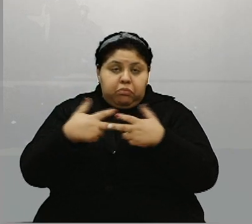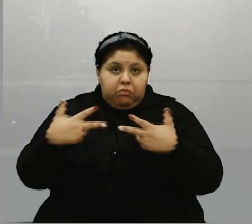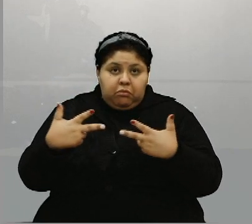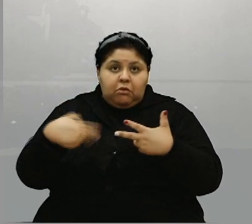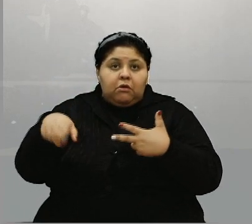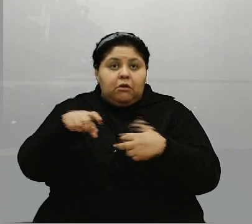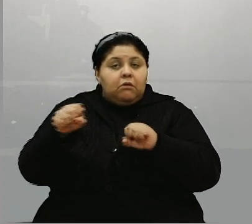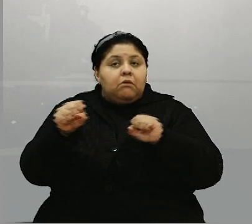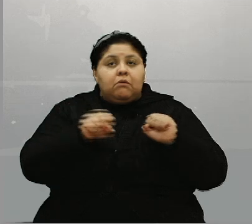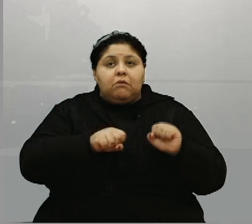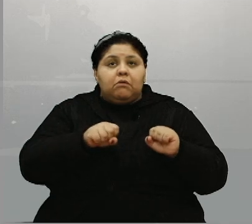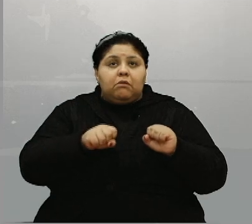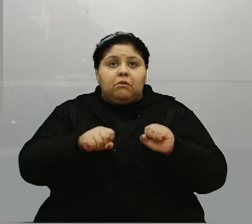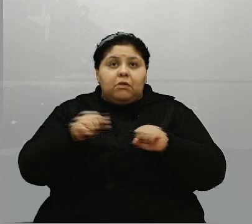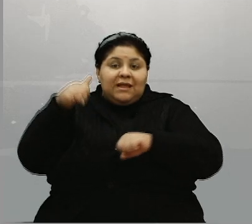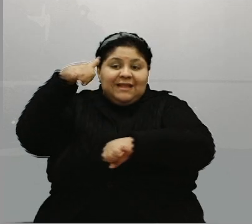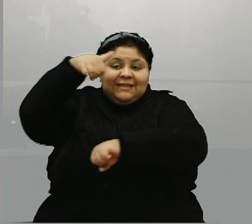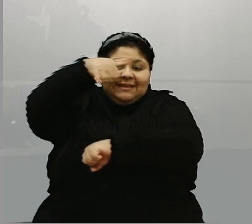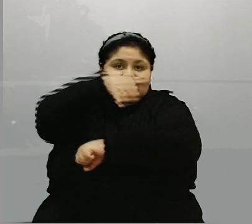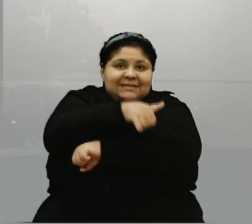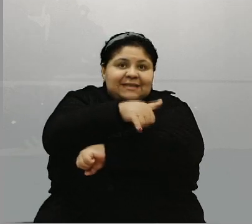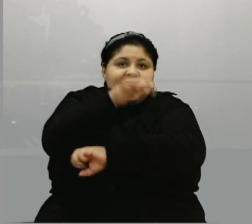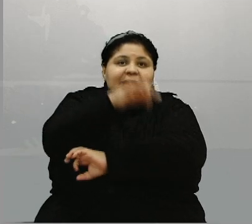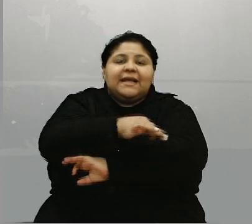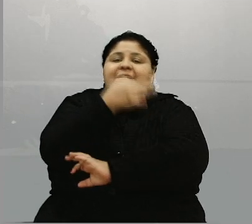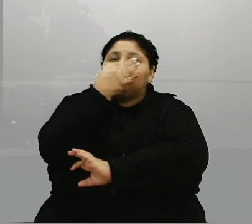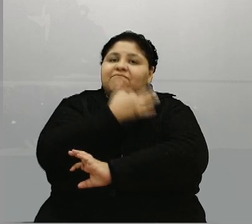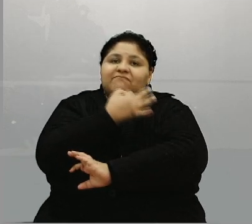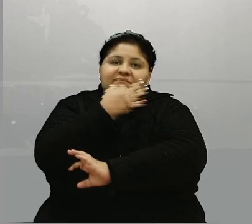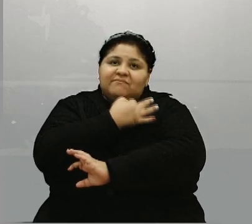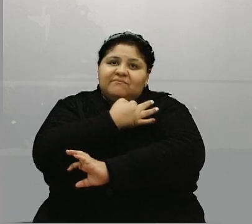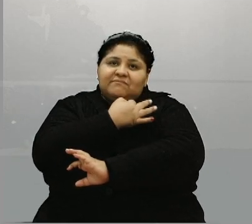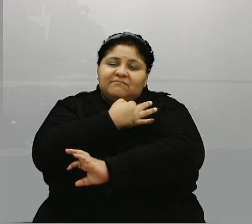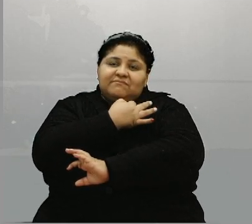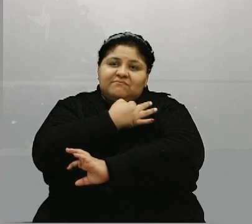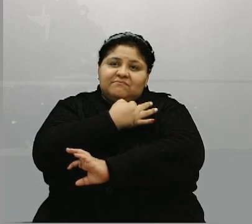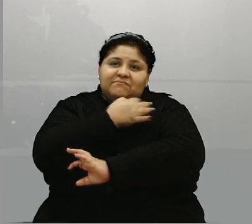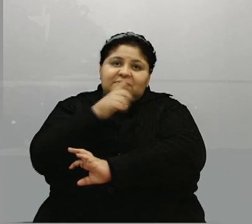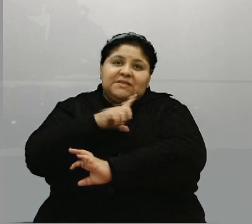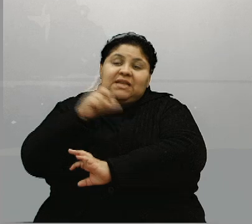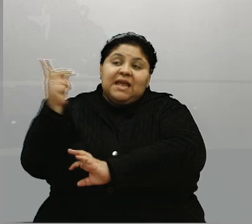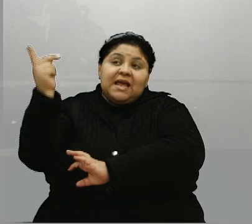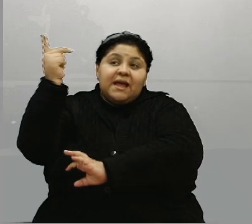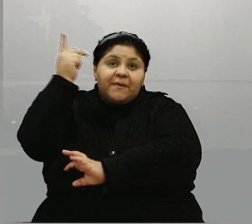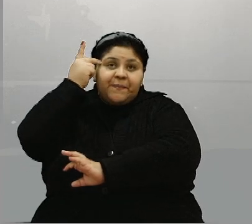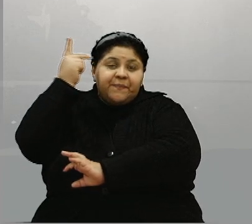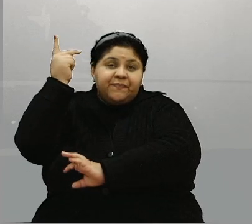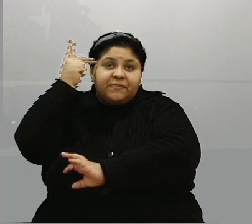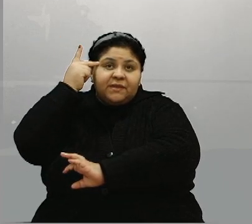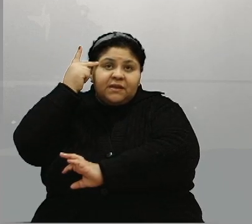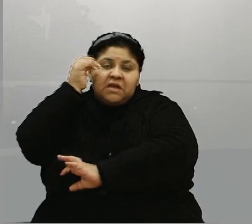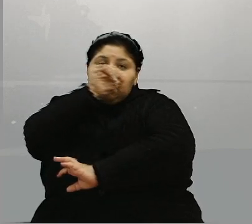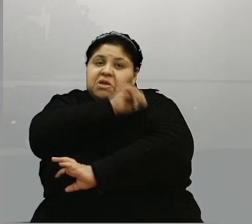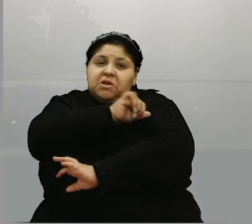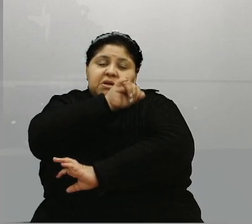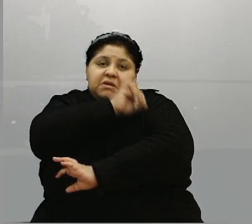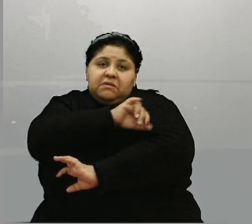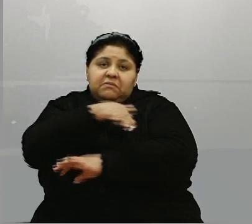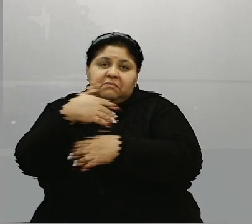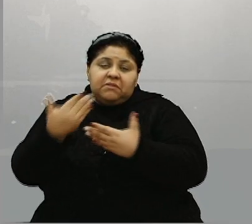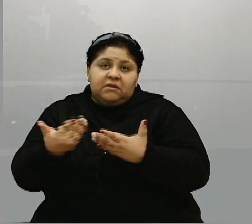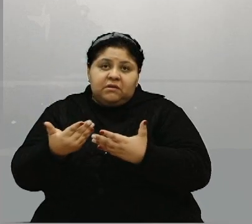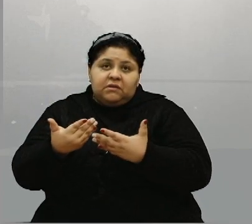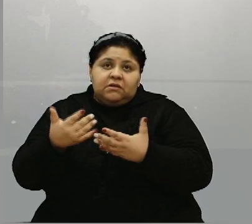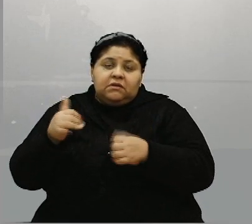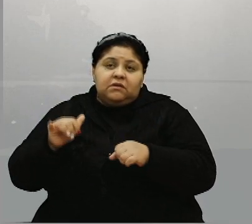gente possa descer em Caxias do Sul sem ter que vir de São Paulo, do Rio, não sei de onde. E quando o